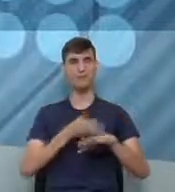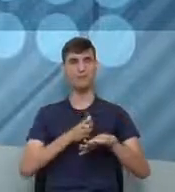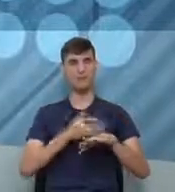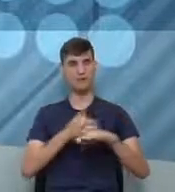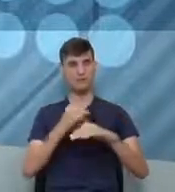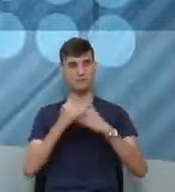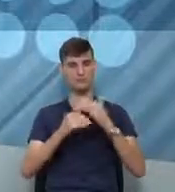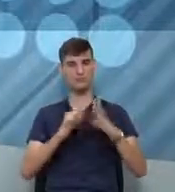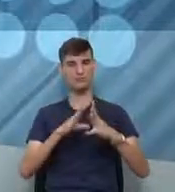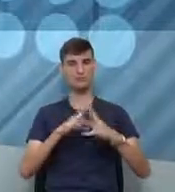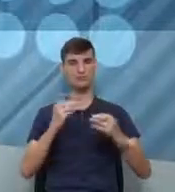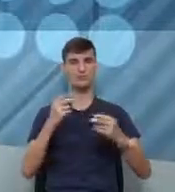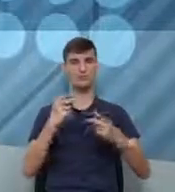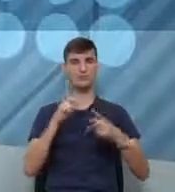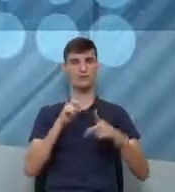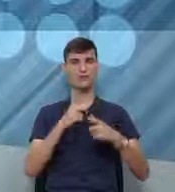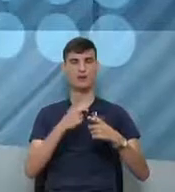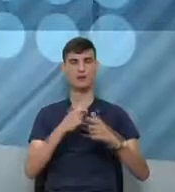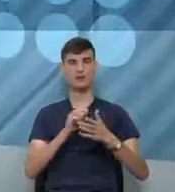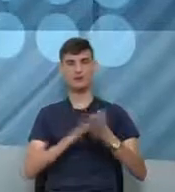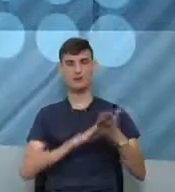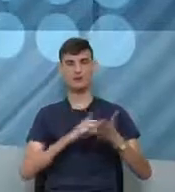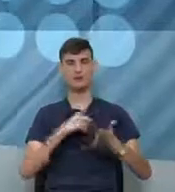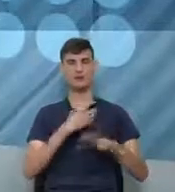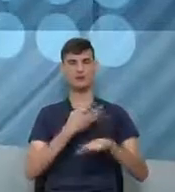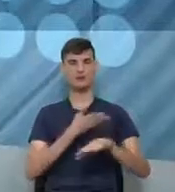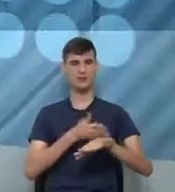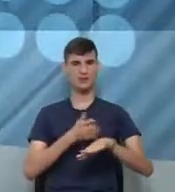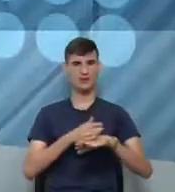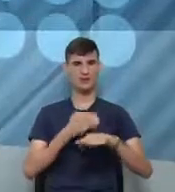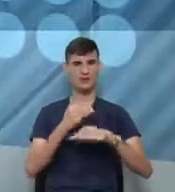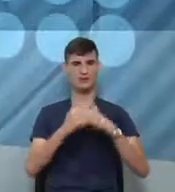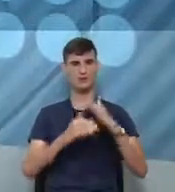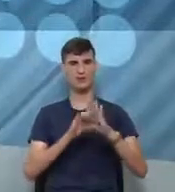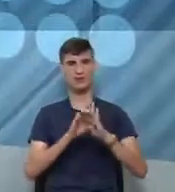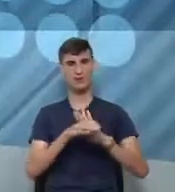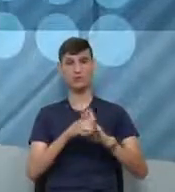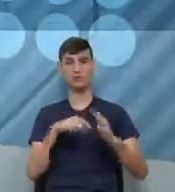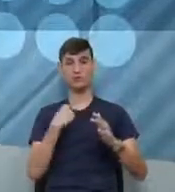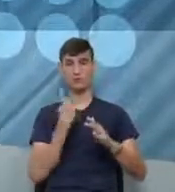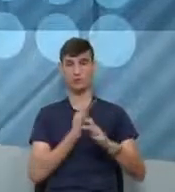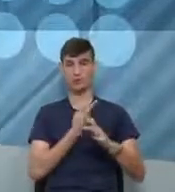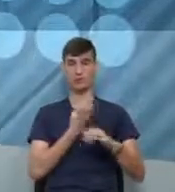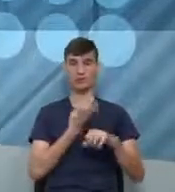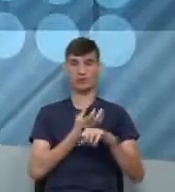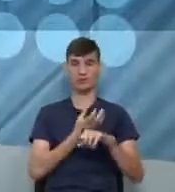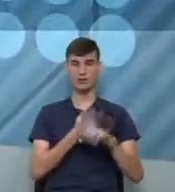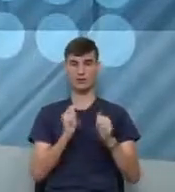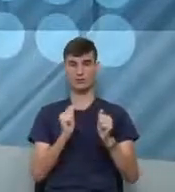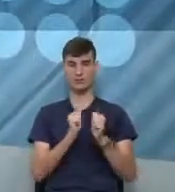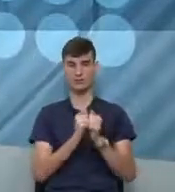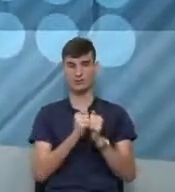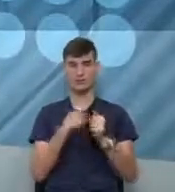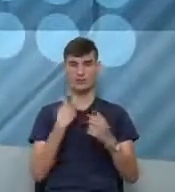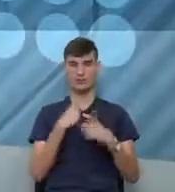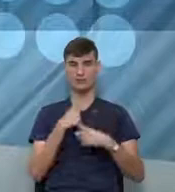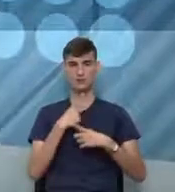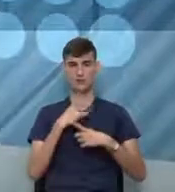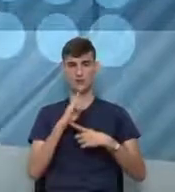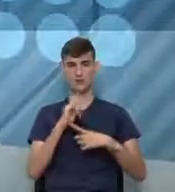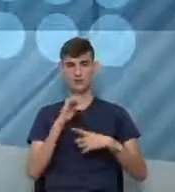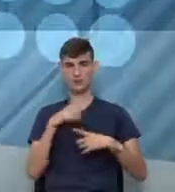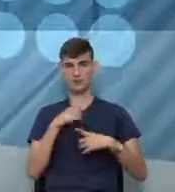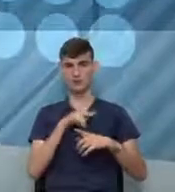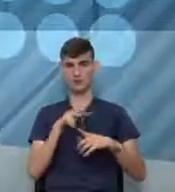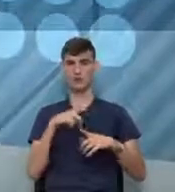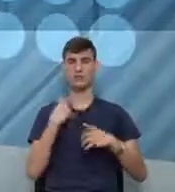praticando, resolvendo esse material, treinando o nosso conteúdo e nós, toda a nossa equipe aqui, os nossos tutores,